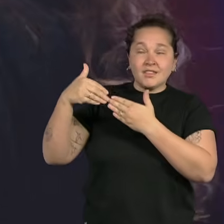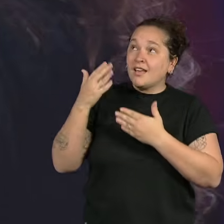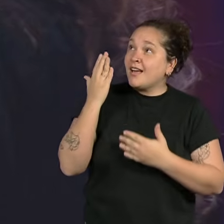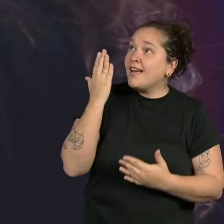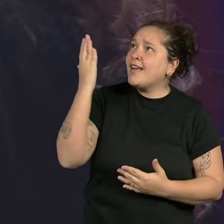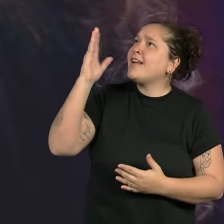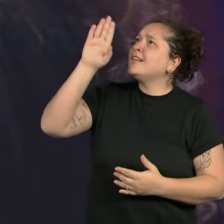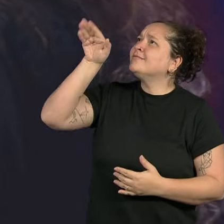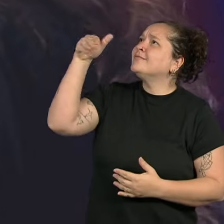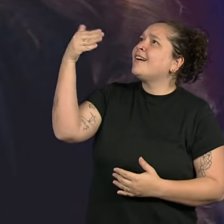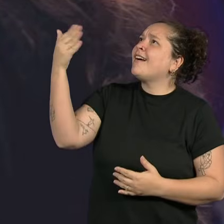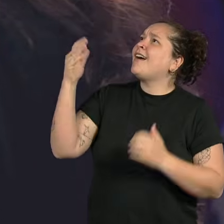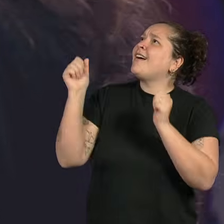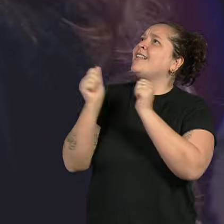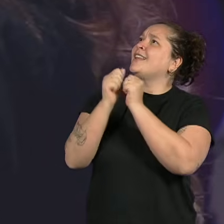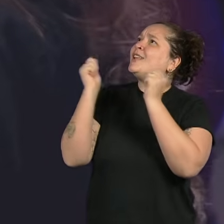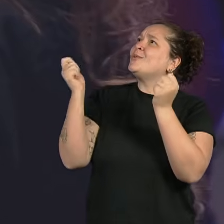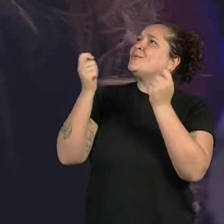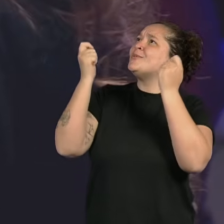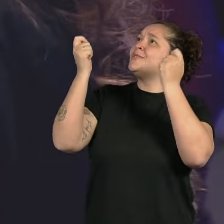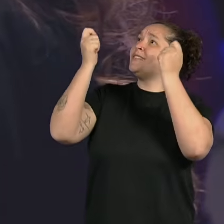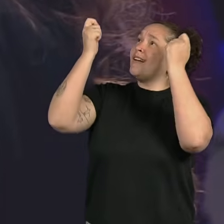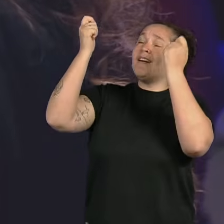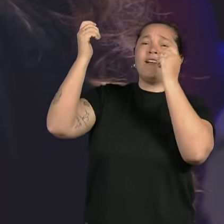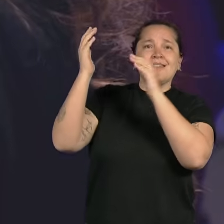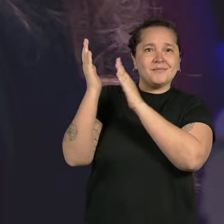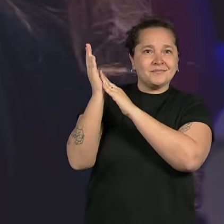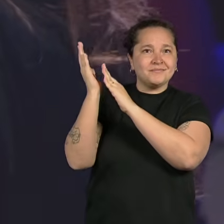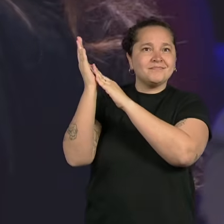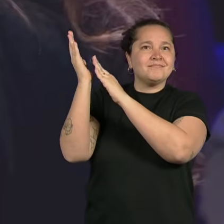king composing hallelujah,